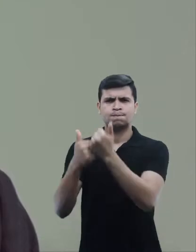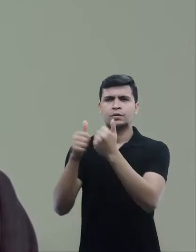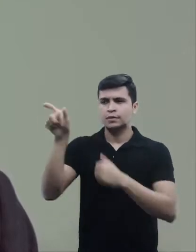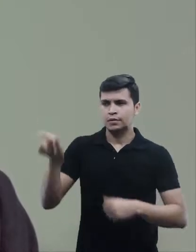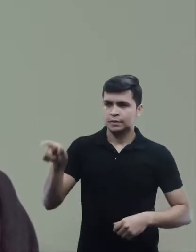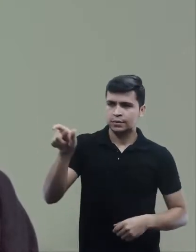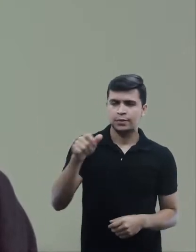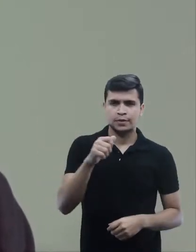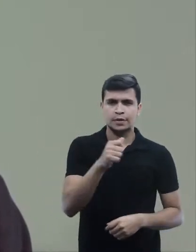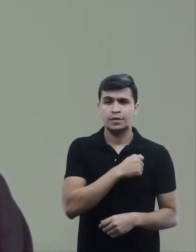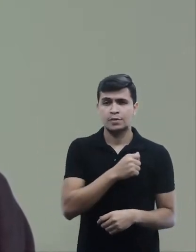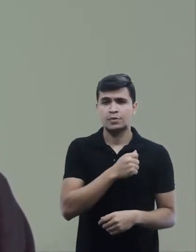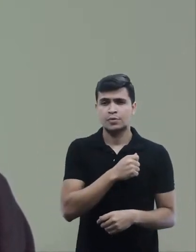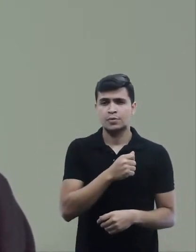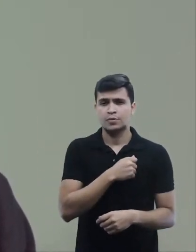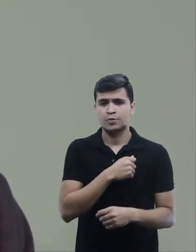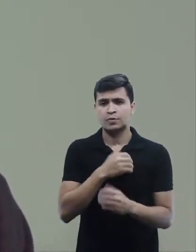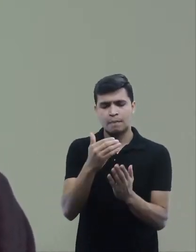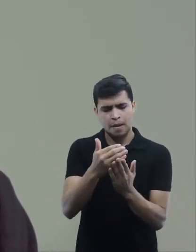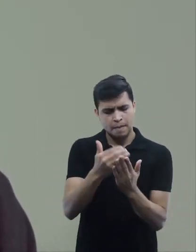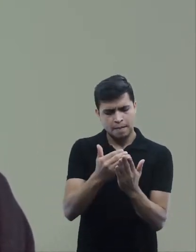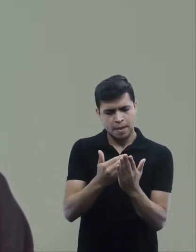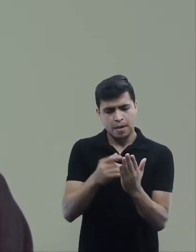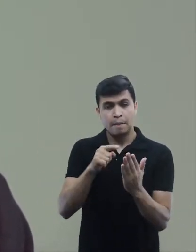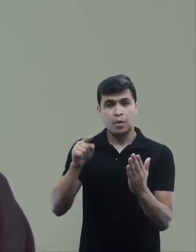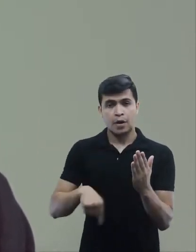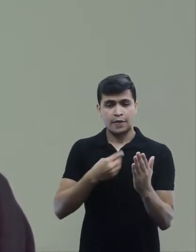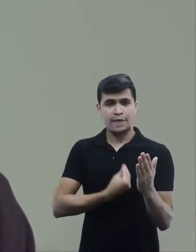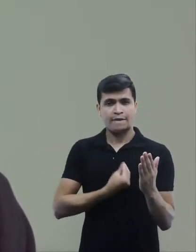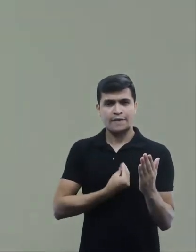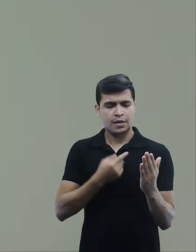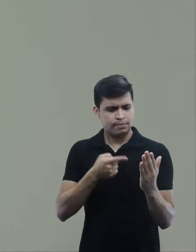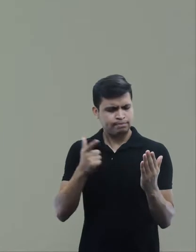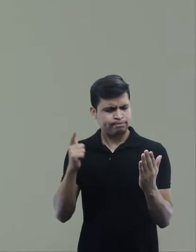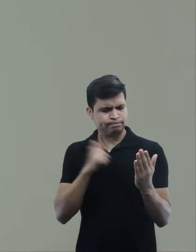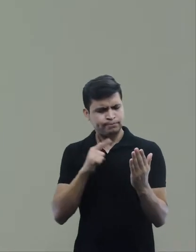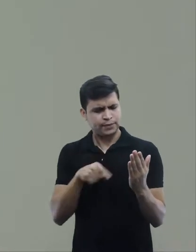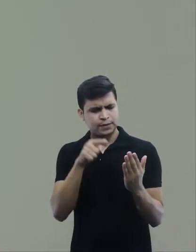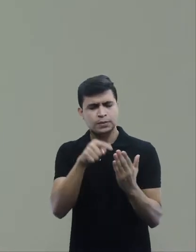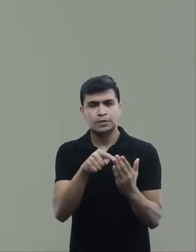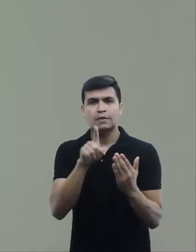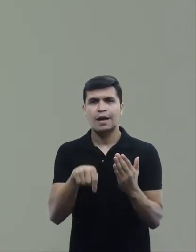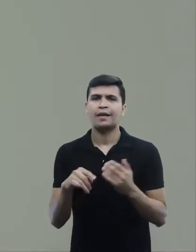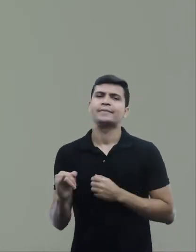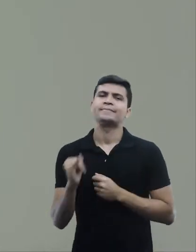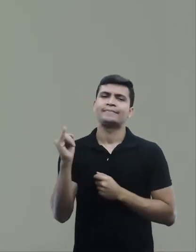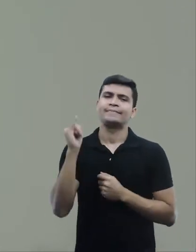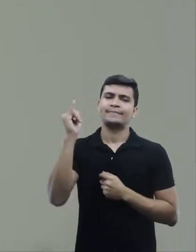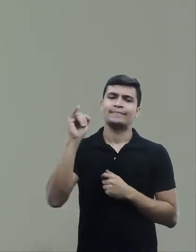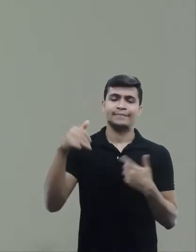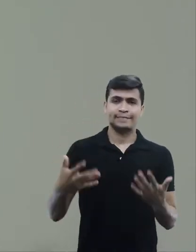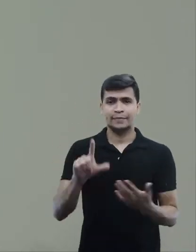os estudantes para atingirem os objetivos descritos em seus projetos de vida. Em outras palavras, uma